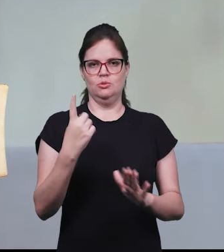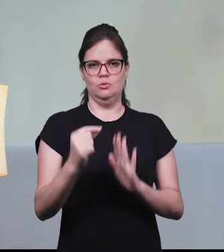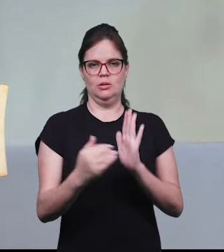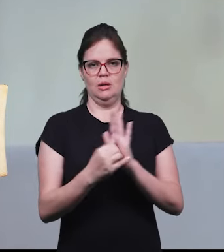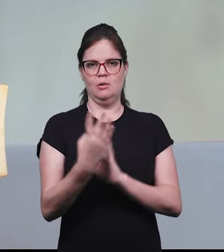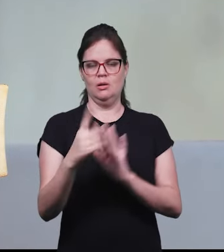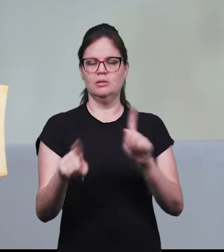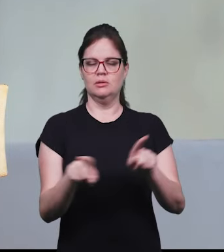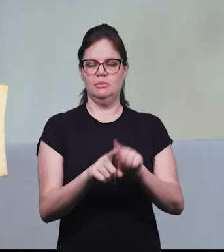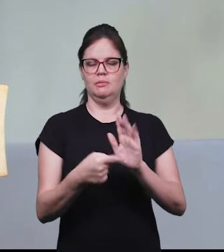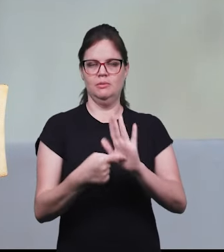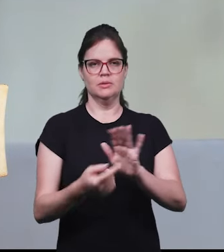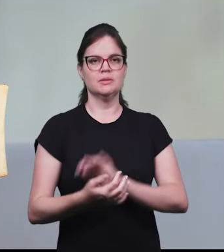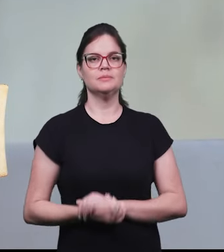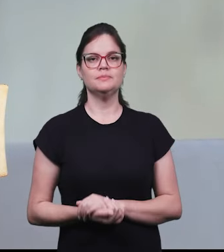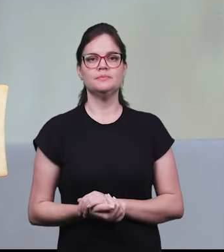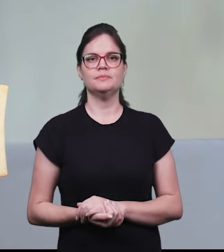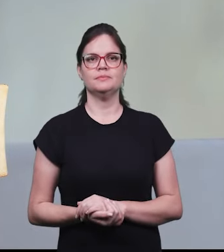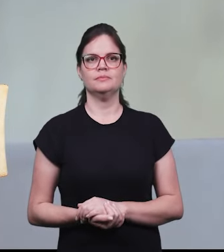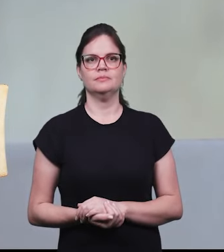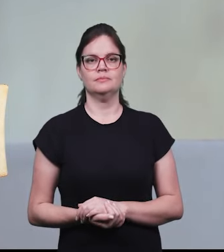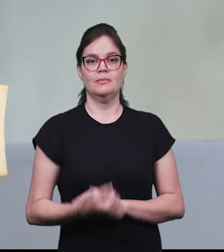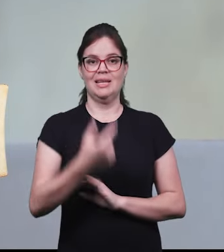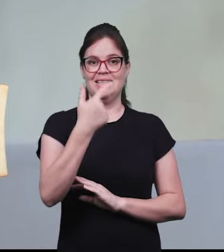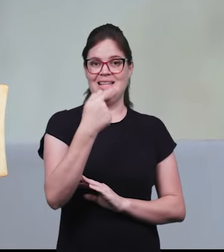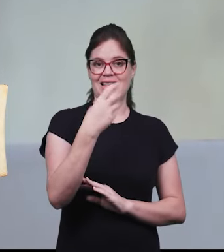também, quando Babilônia por fim